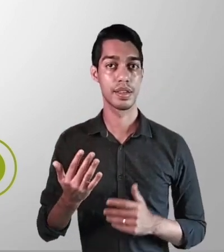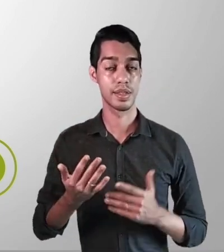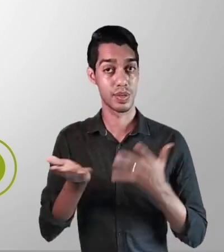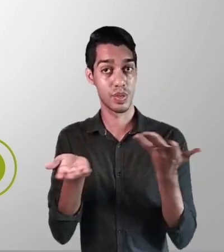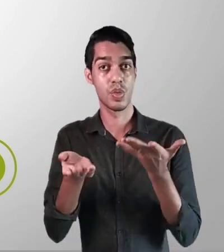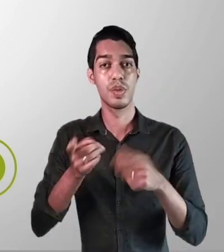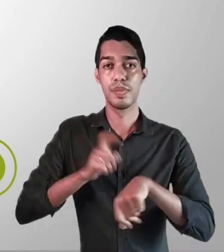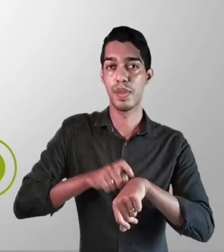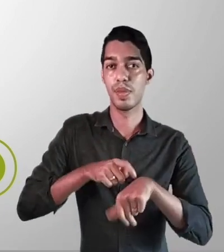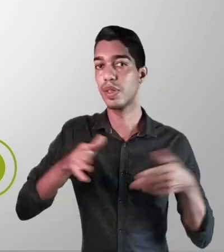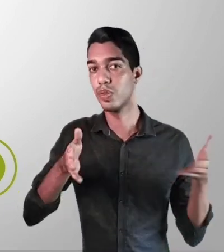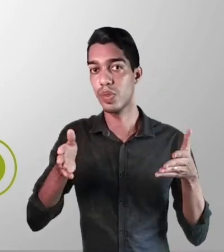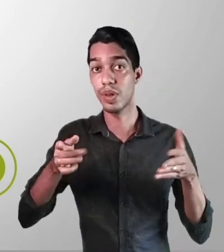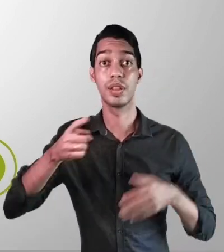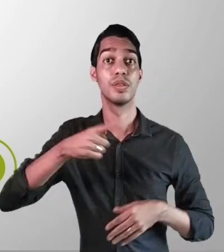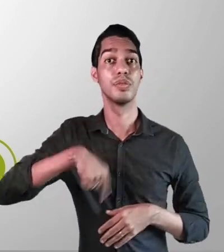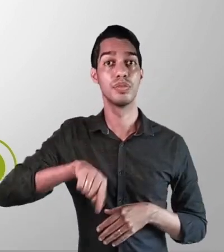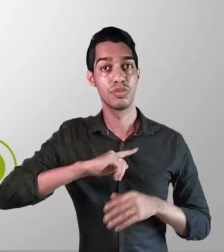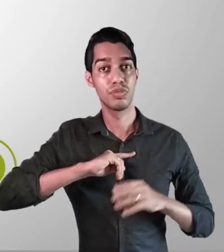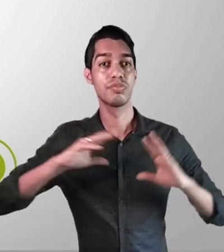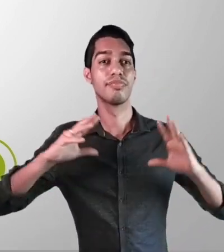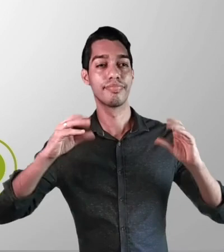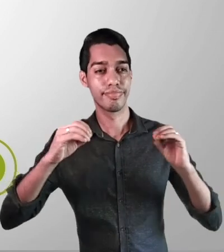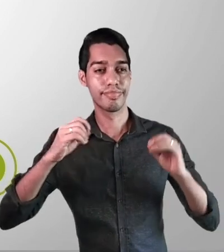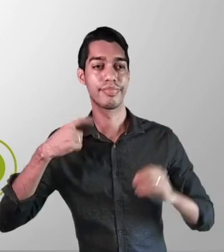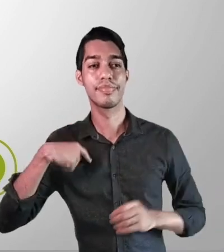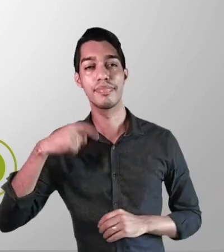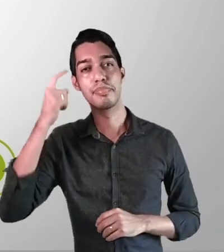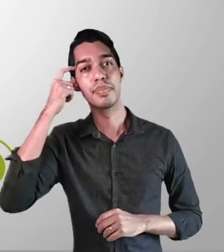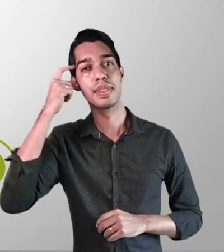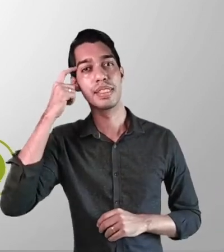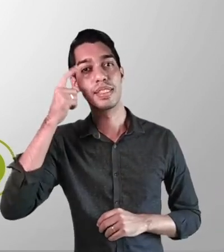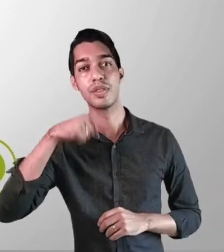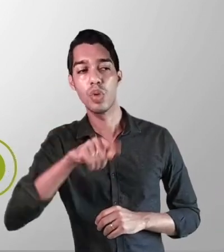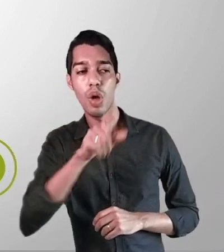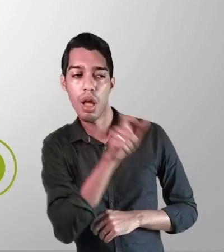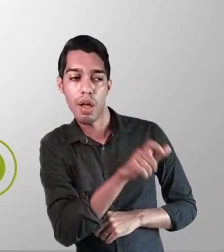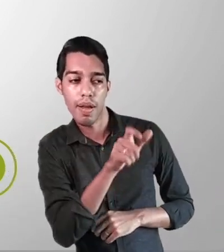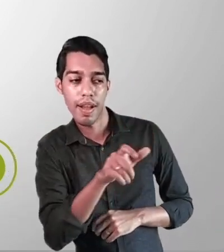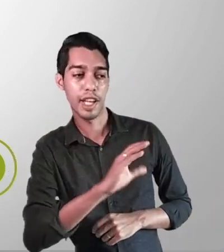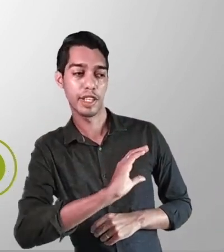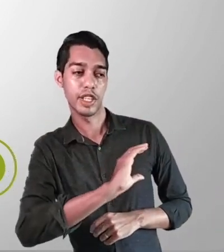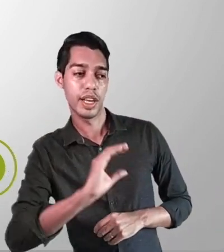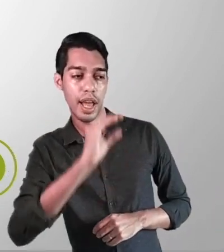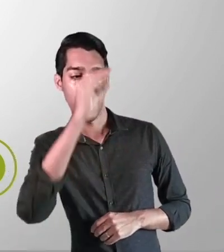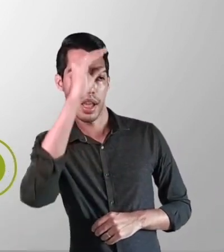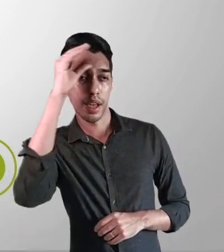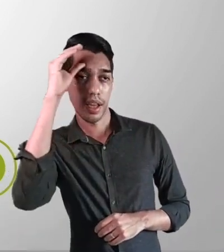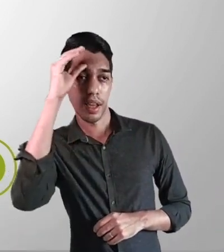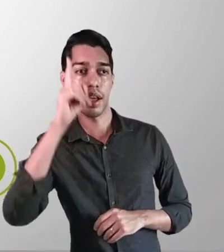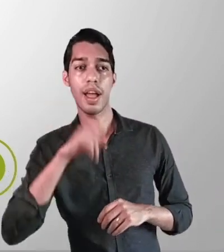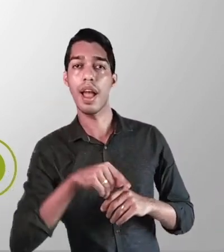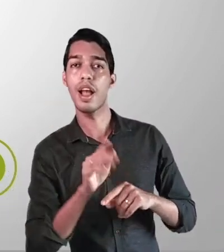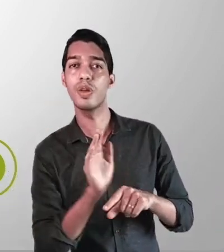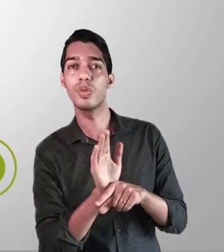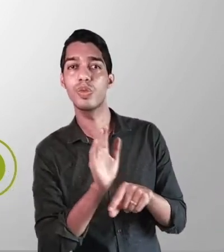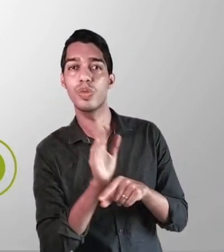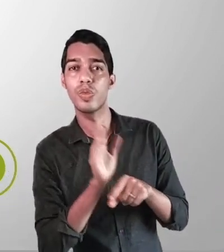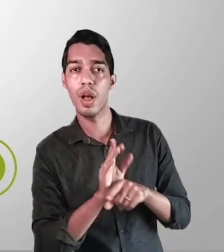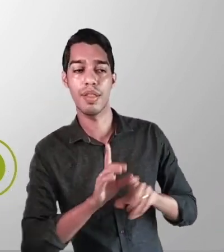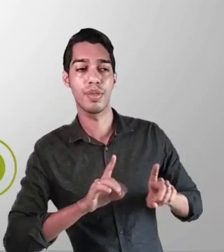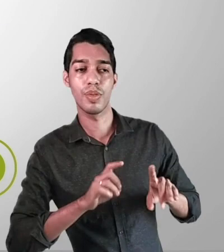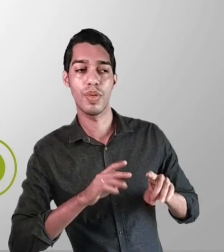nós trabalharmos para melhor educar os nossos clientes, melhor orientá-lo, oferecendo ferramentas para